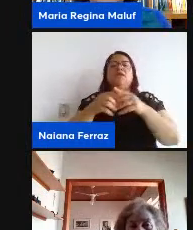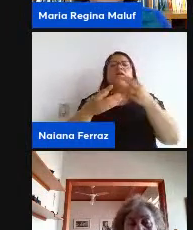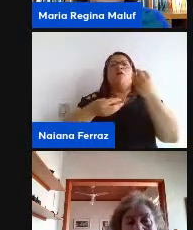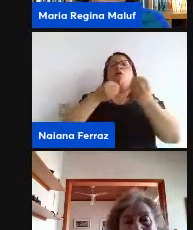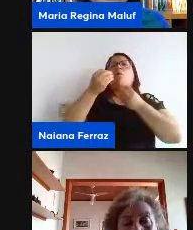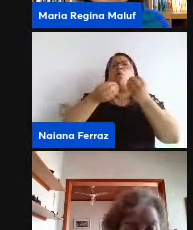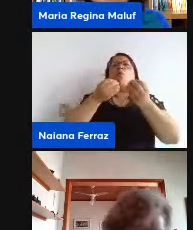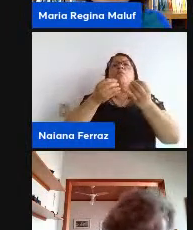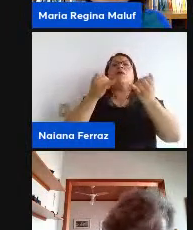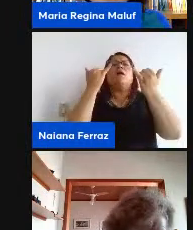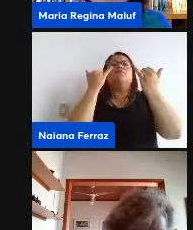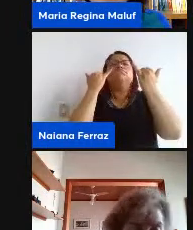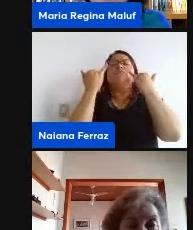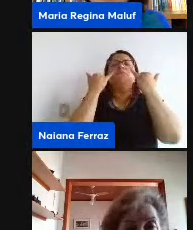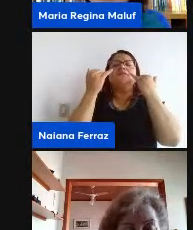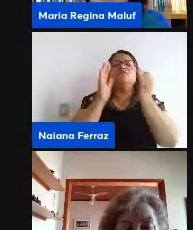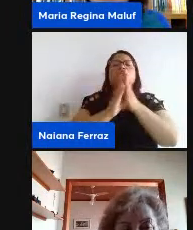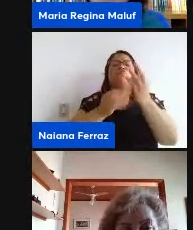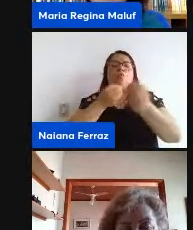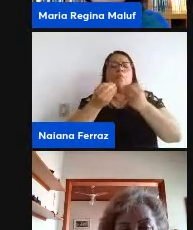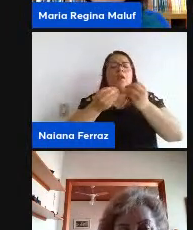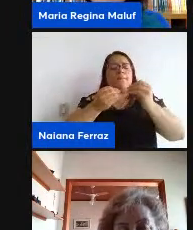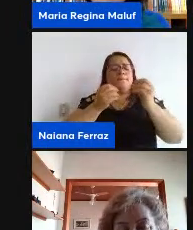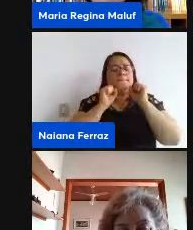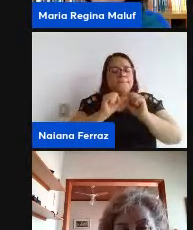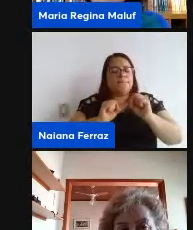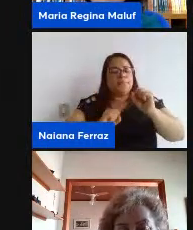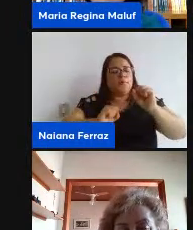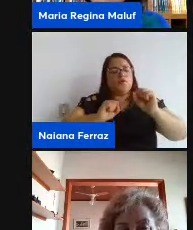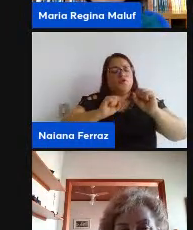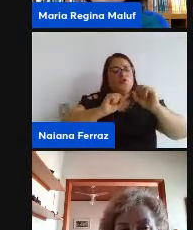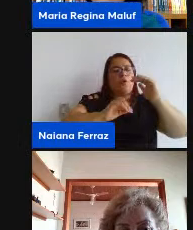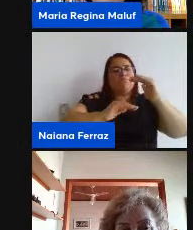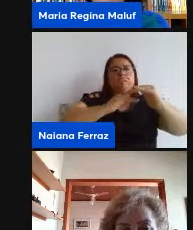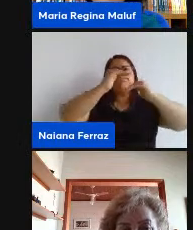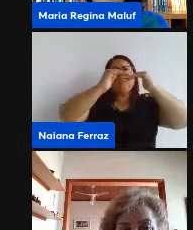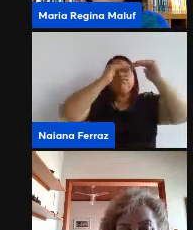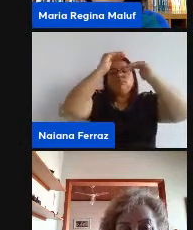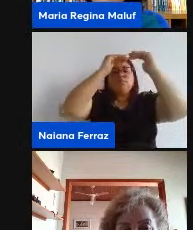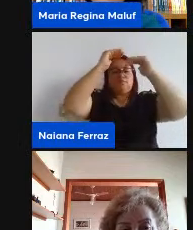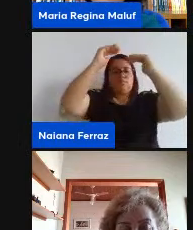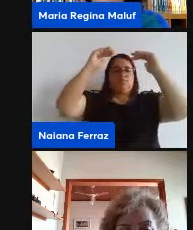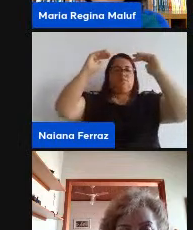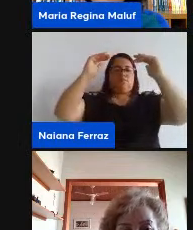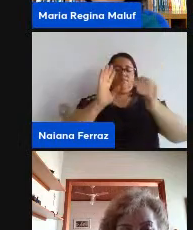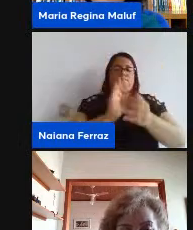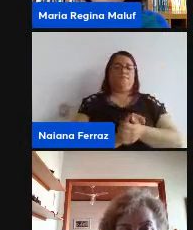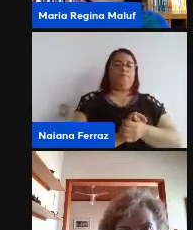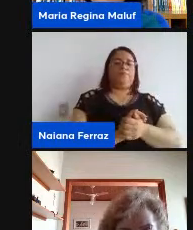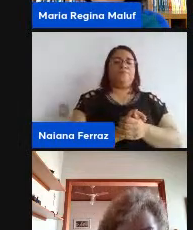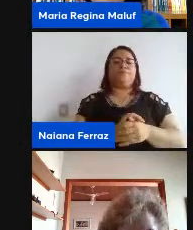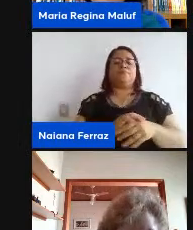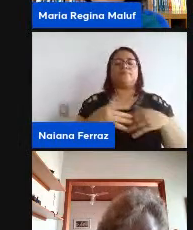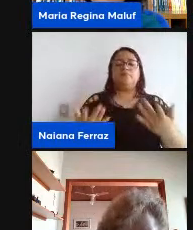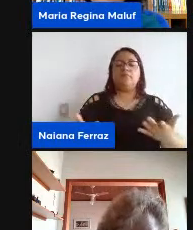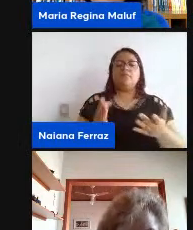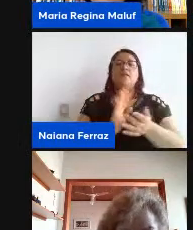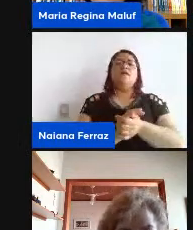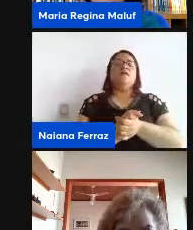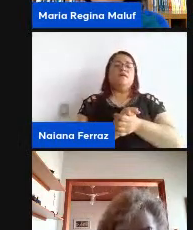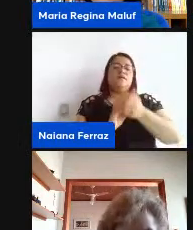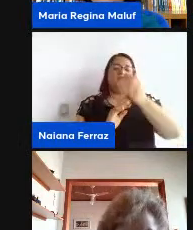processos linguísticos subjacentes, já ali no nível psicológico. Isso dá uma